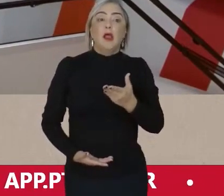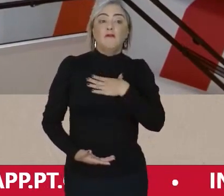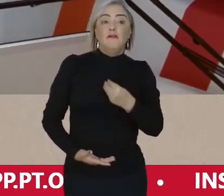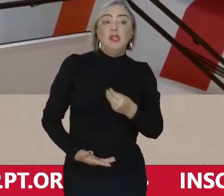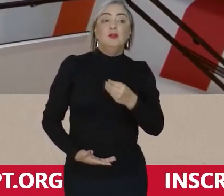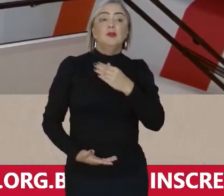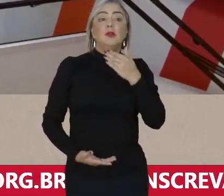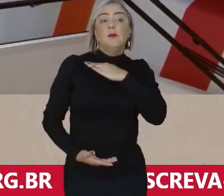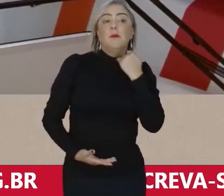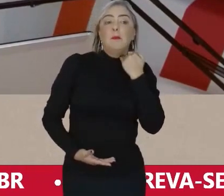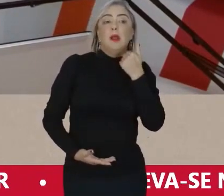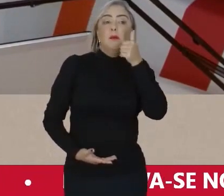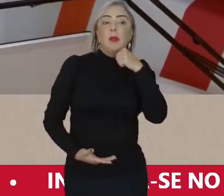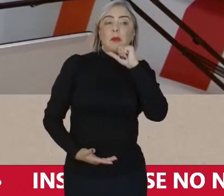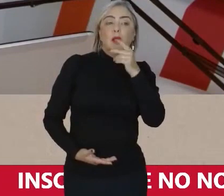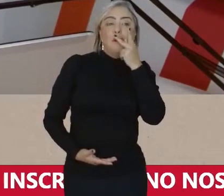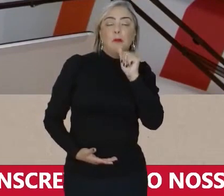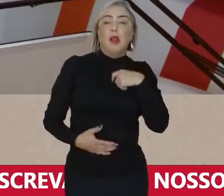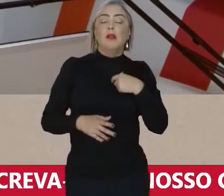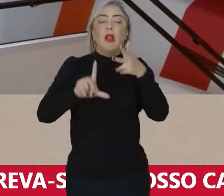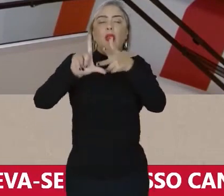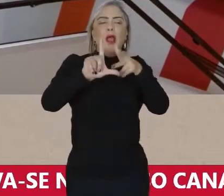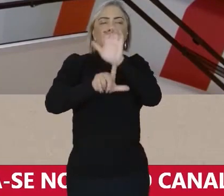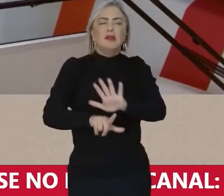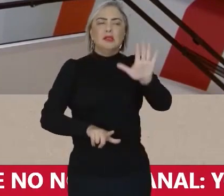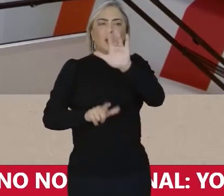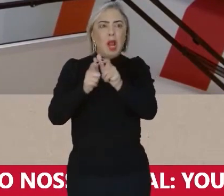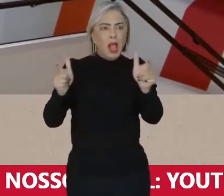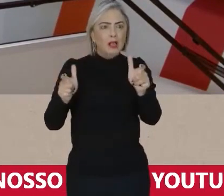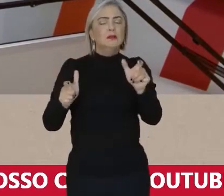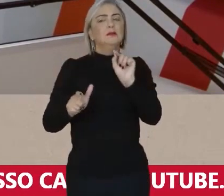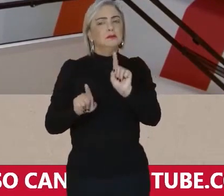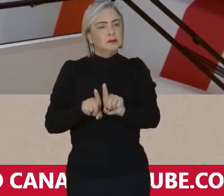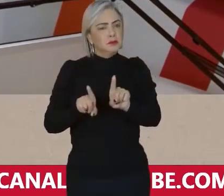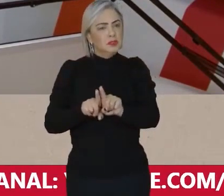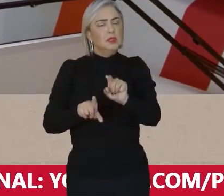Nós realizamos 3 grandes lives nacionais, inclusive com